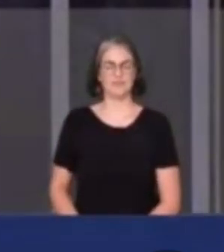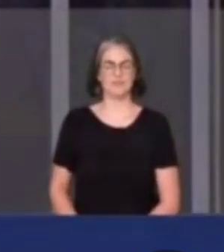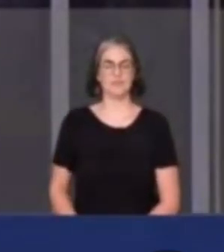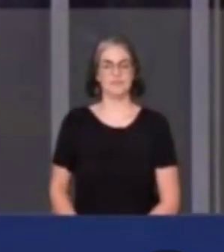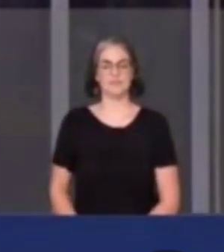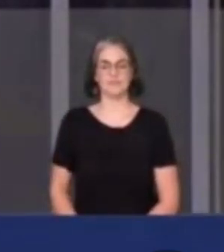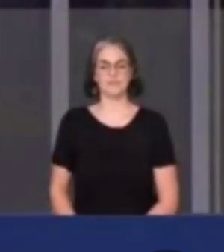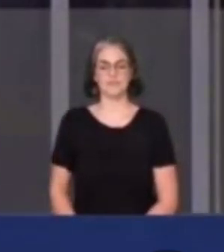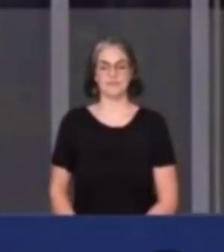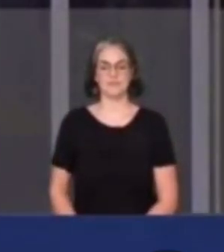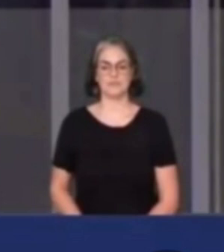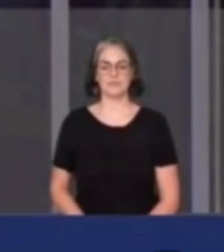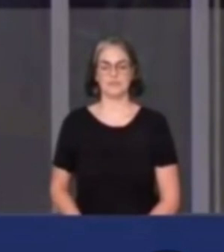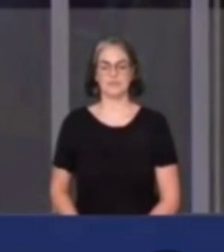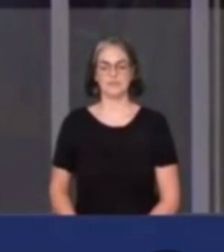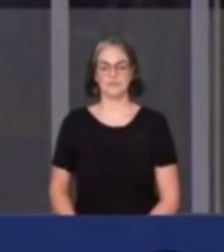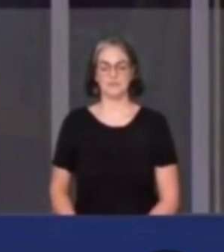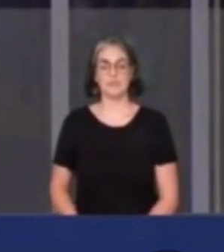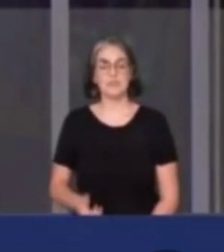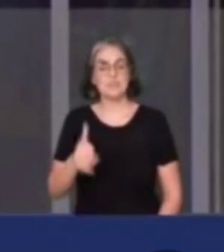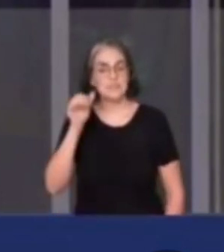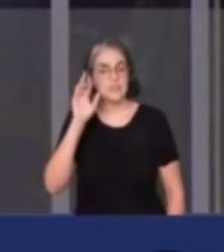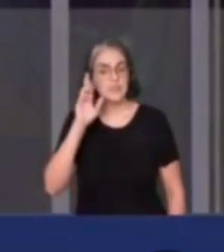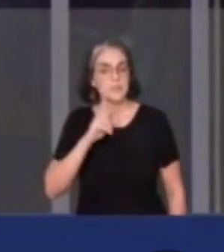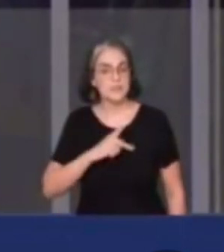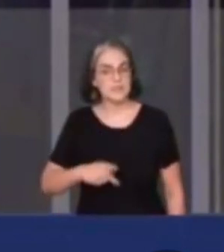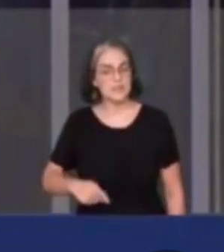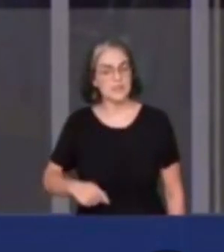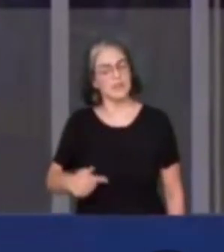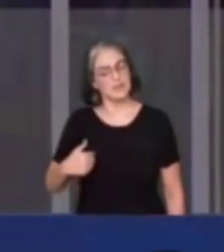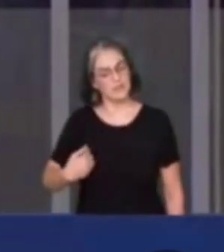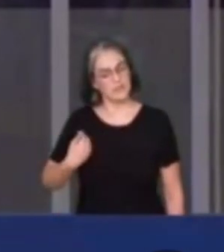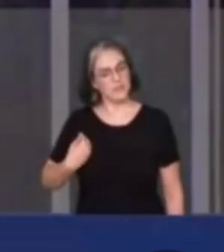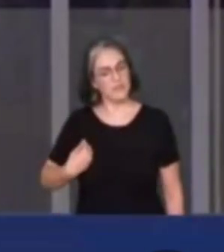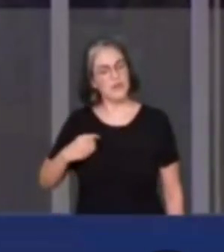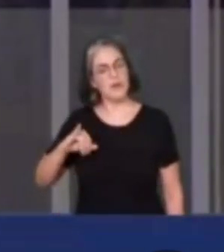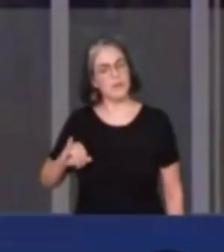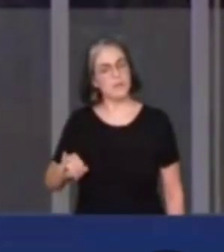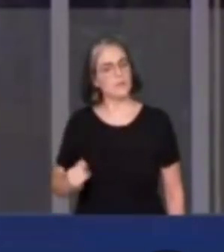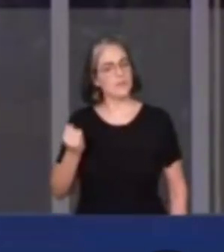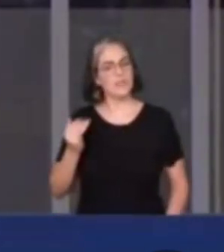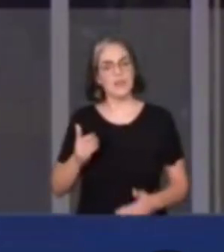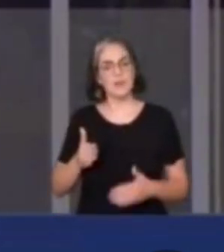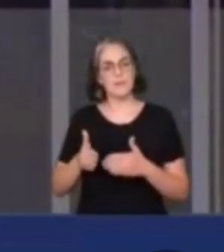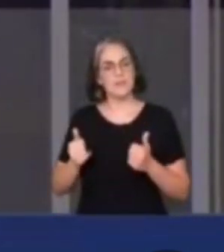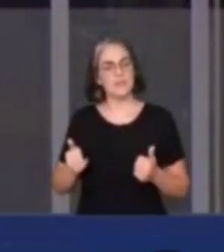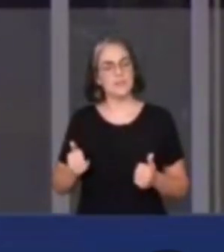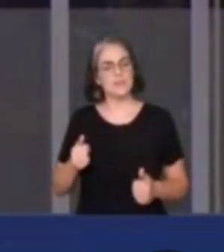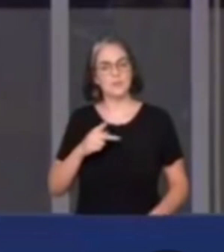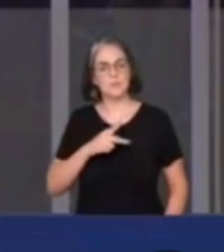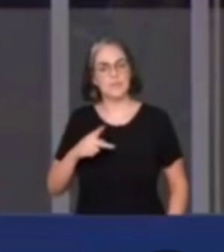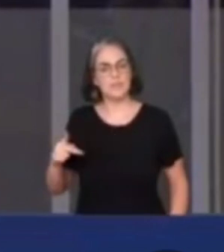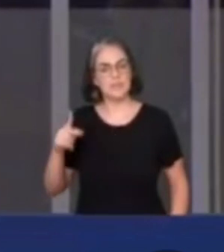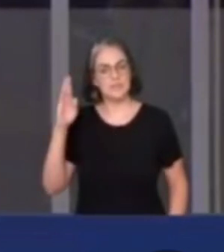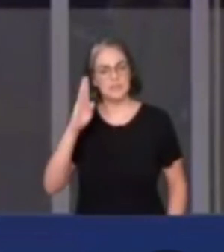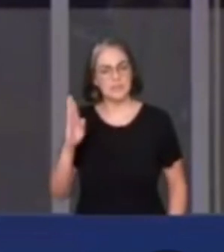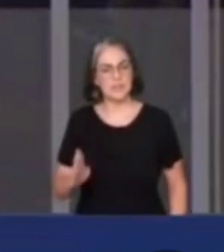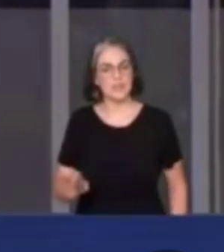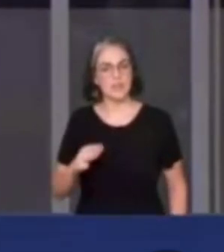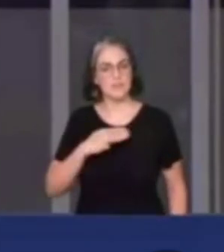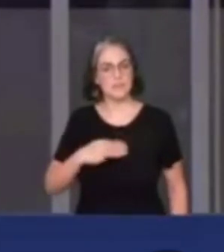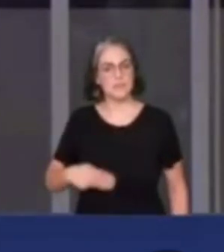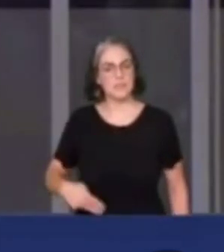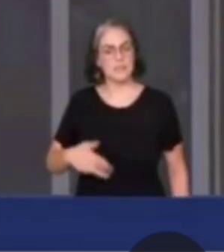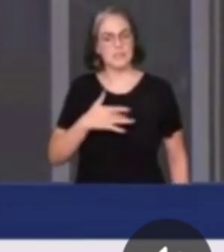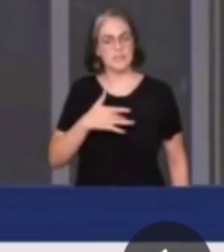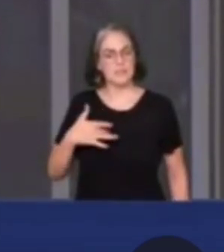a oportunidade para pedir ao presidente da república a ministra da saúde e todo